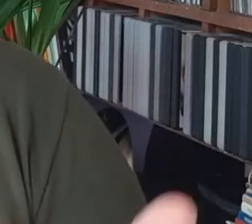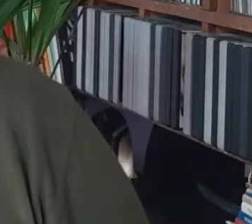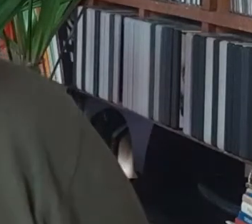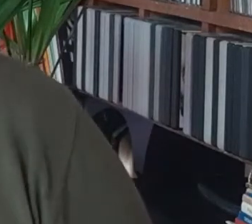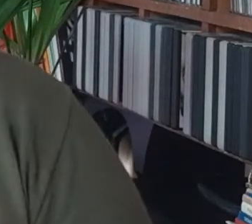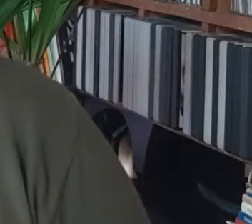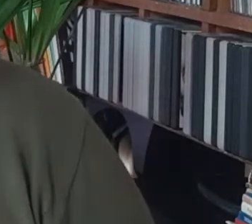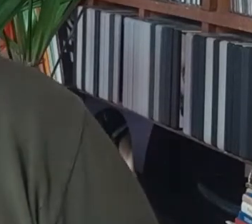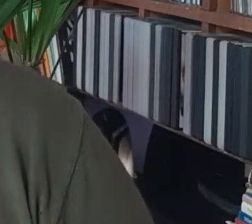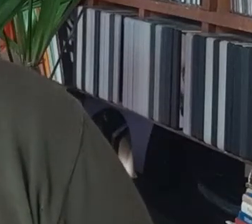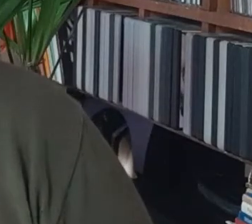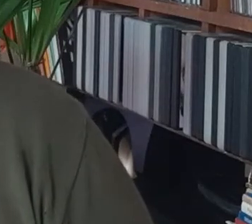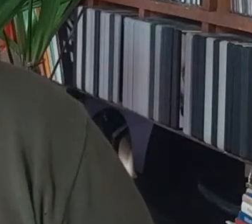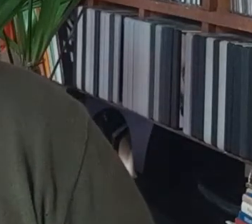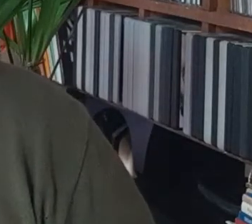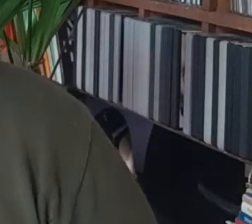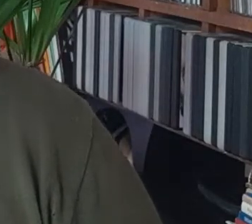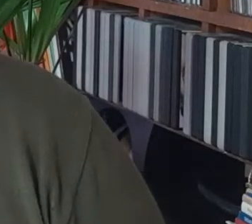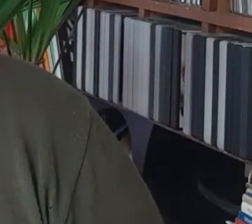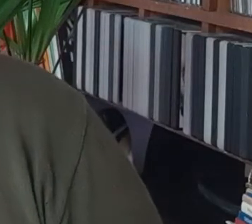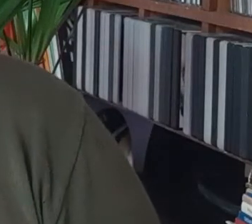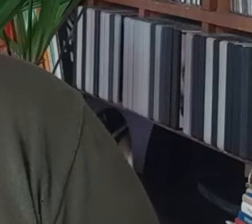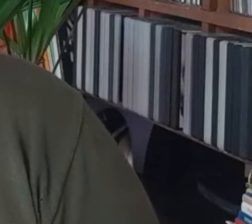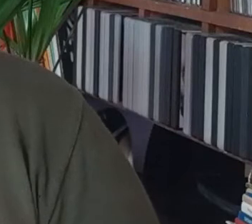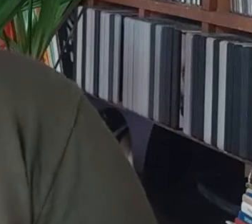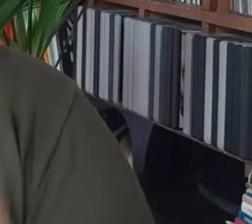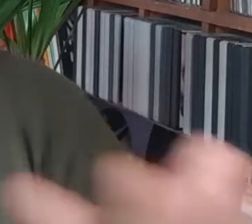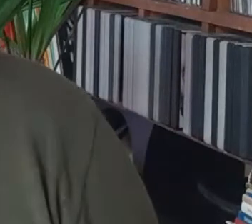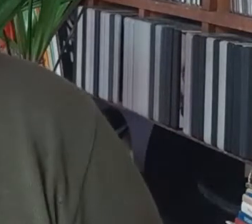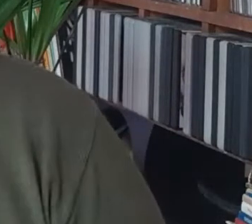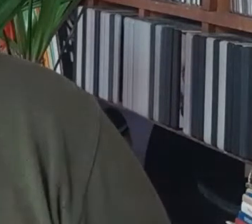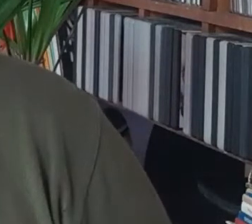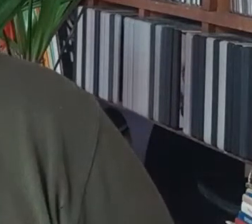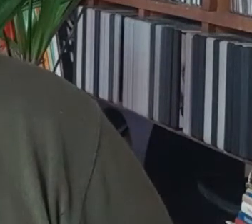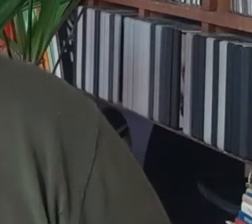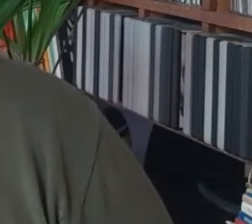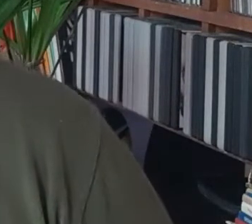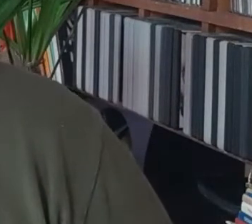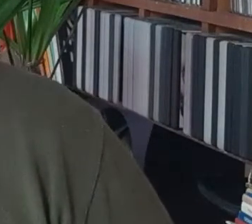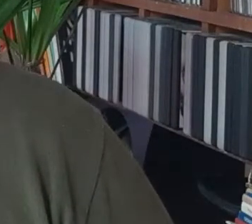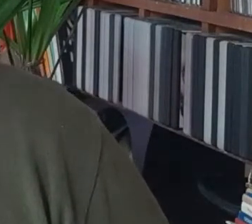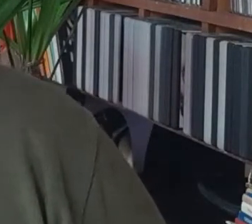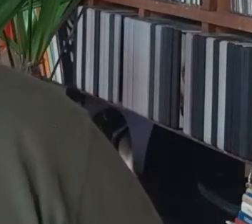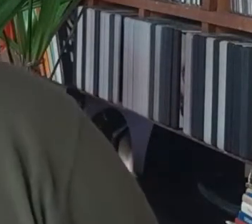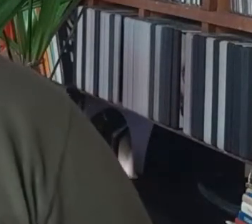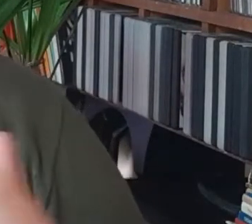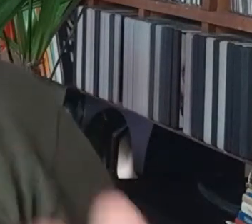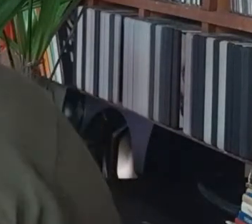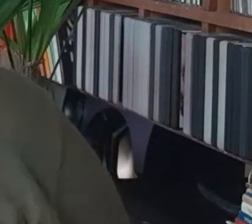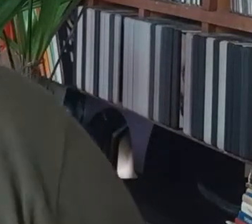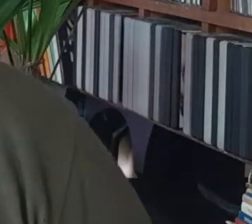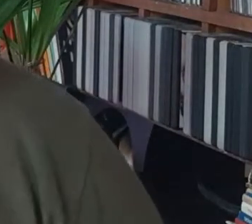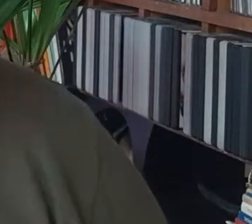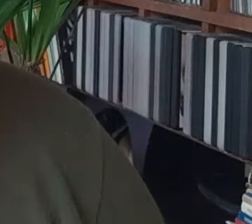arte contemporânea, educação e meio ambiente. Onde também fez a gestão de processos educativos por 10